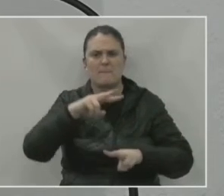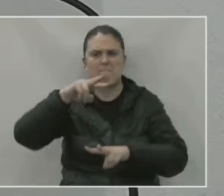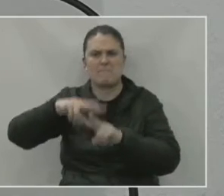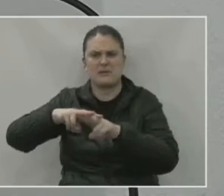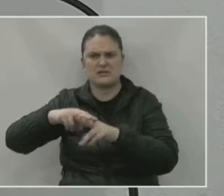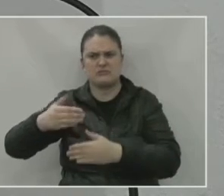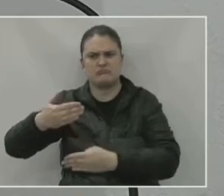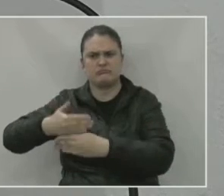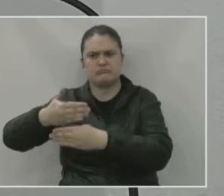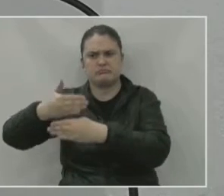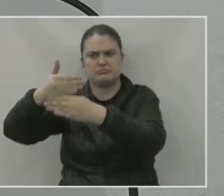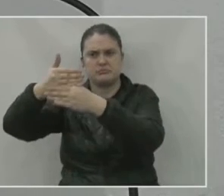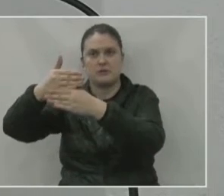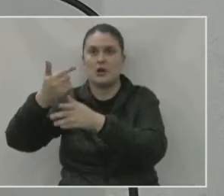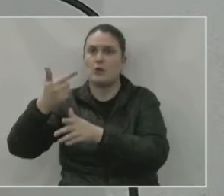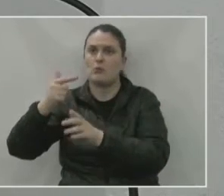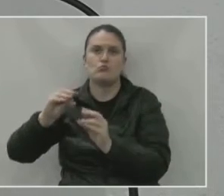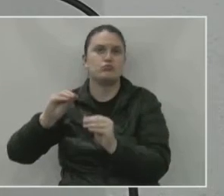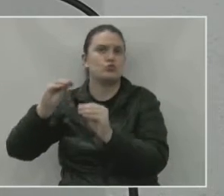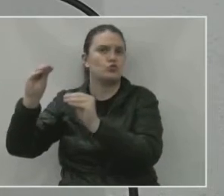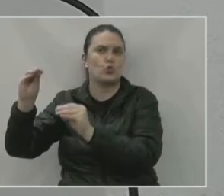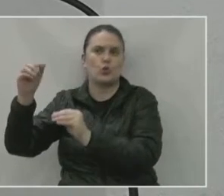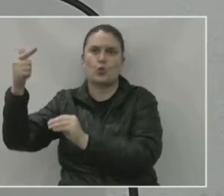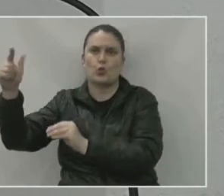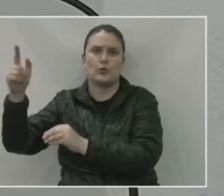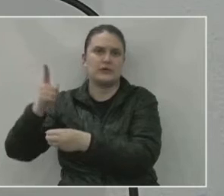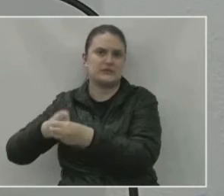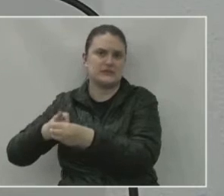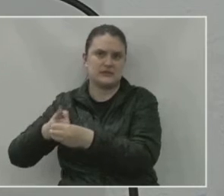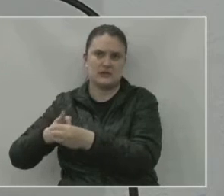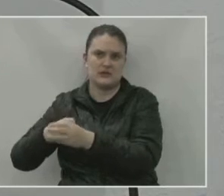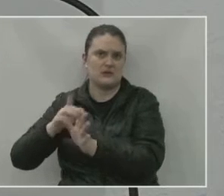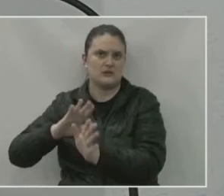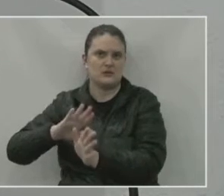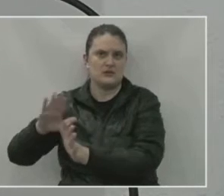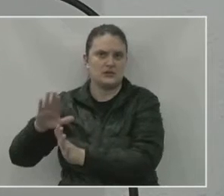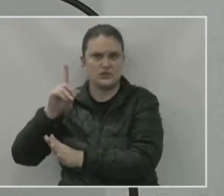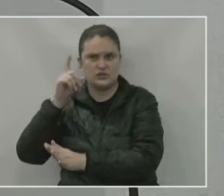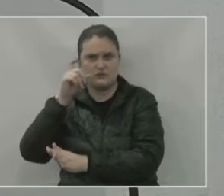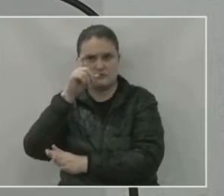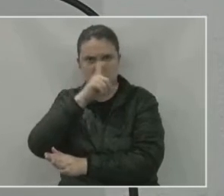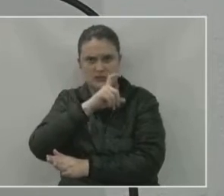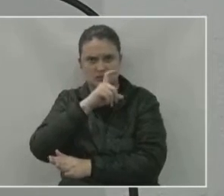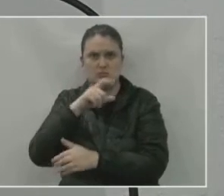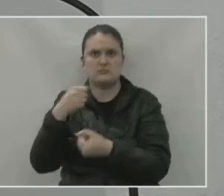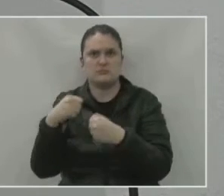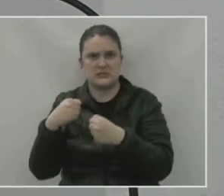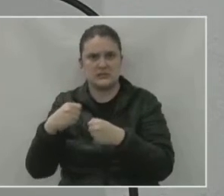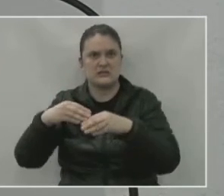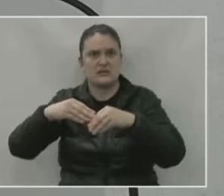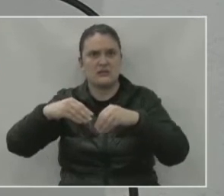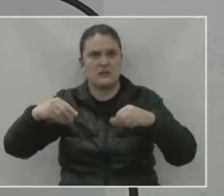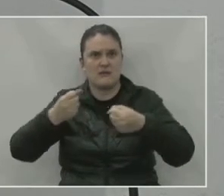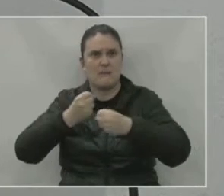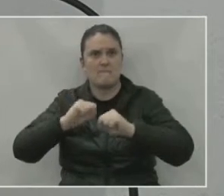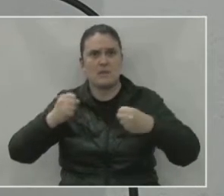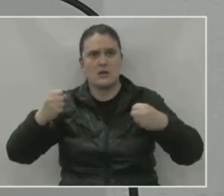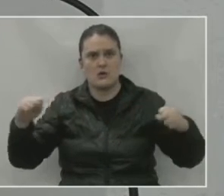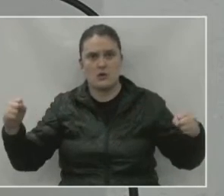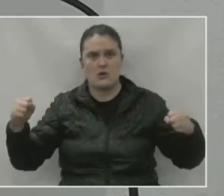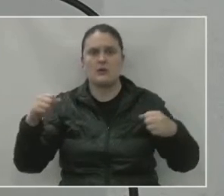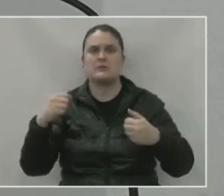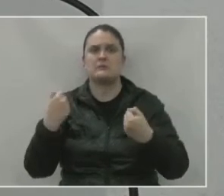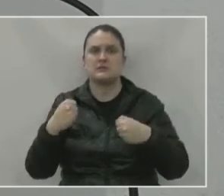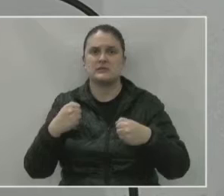história. Tem outra história, o presídio é complicado, precisa de um terreno grande, com uma